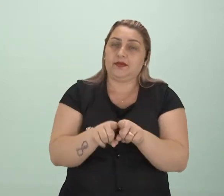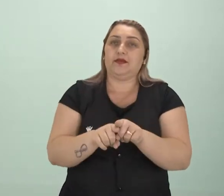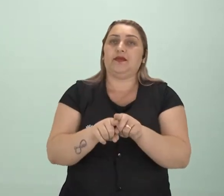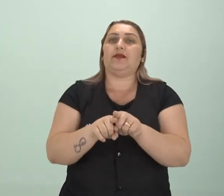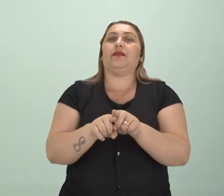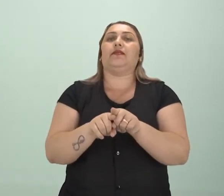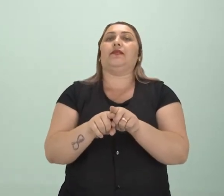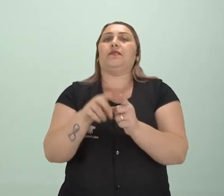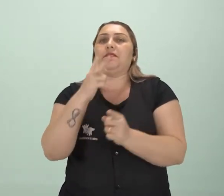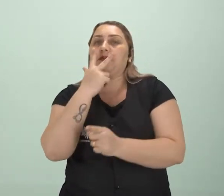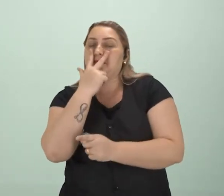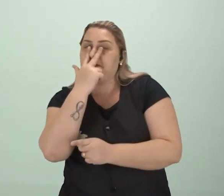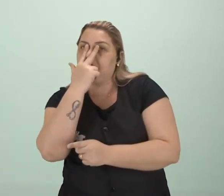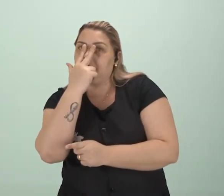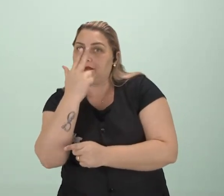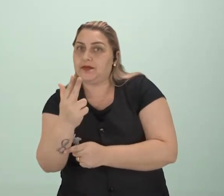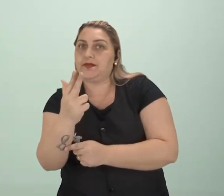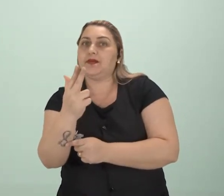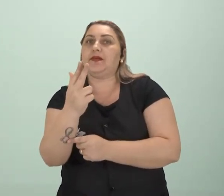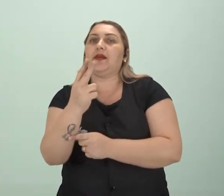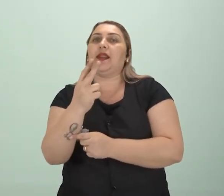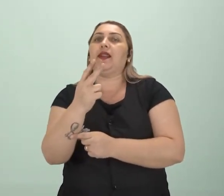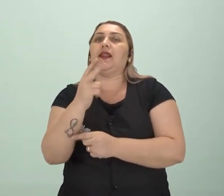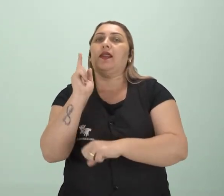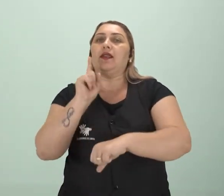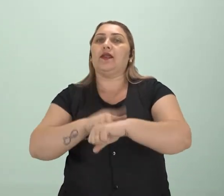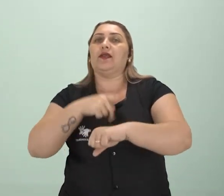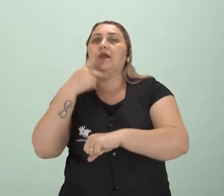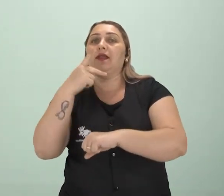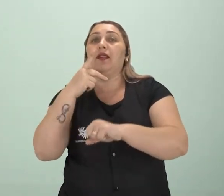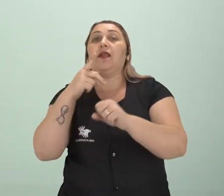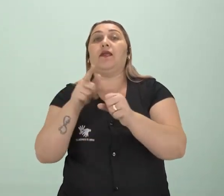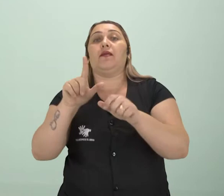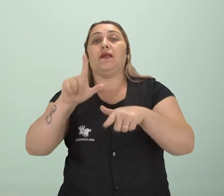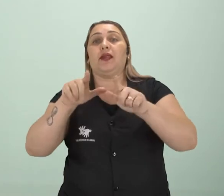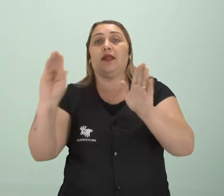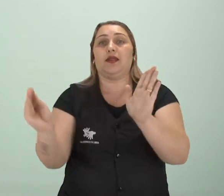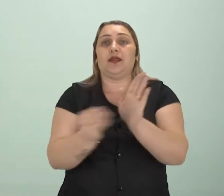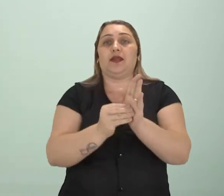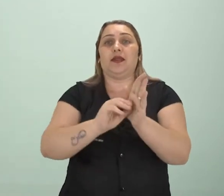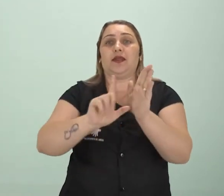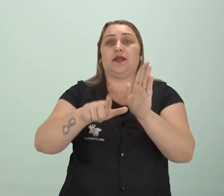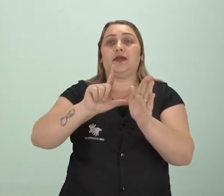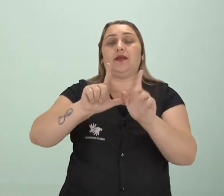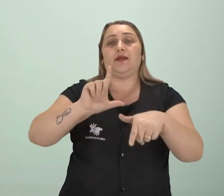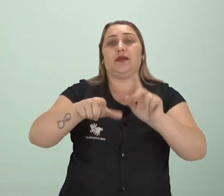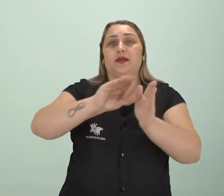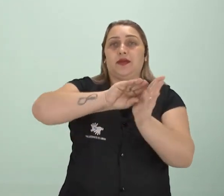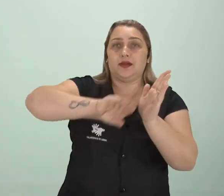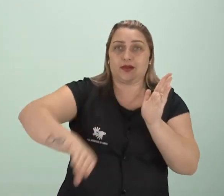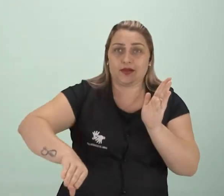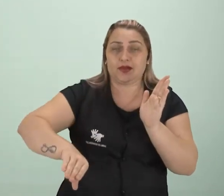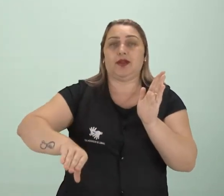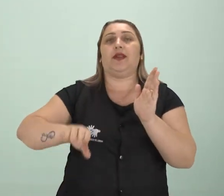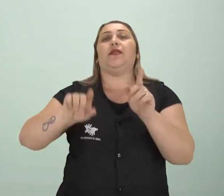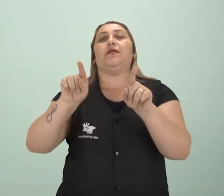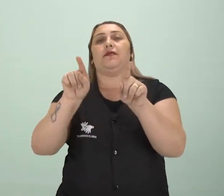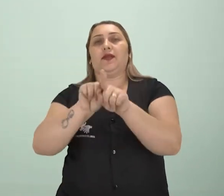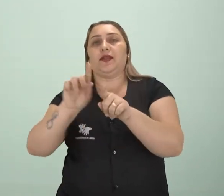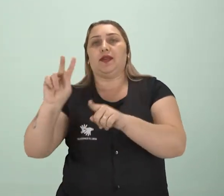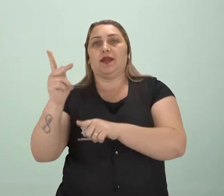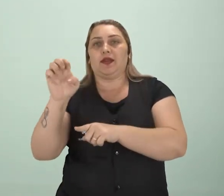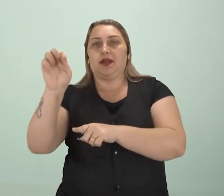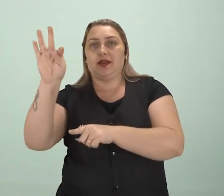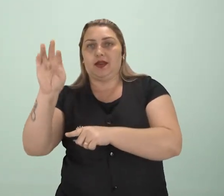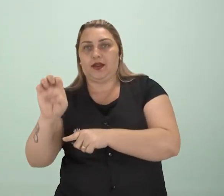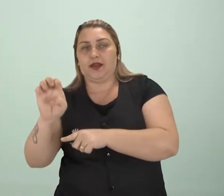sonorização muito parecida, mas uma letra que entra e uma letra que sai faz essa palavra uma heterográfica. E por